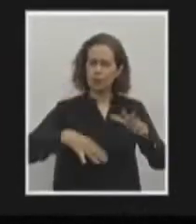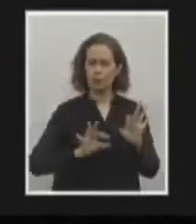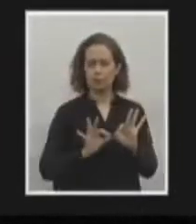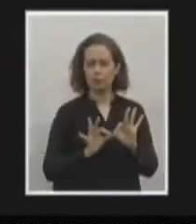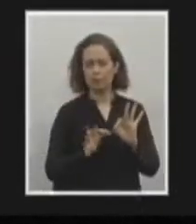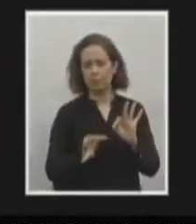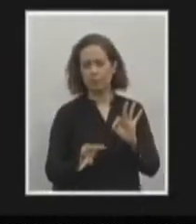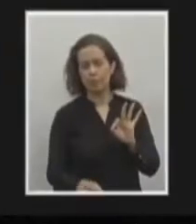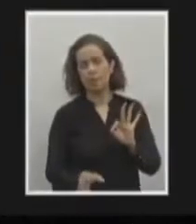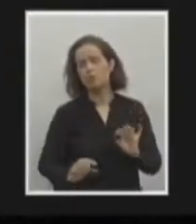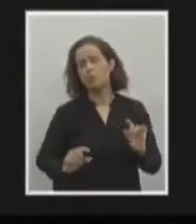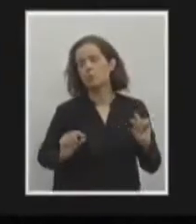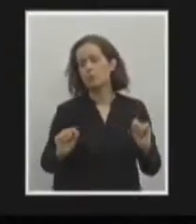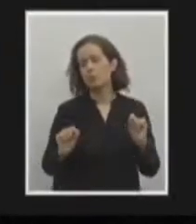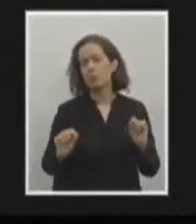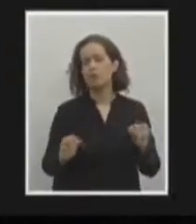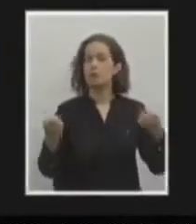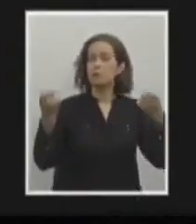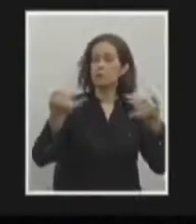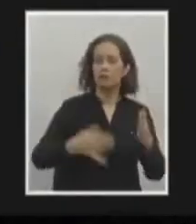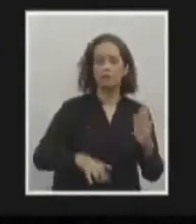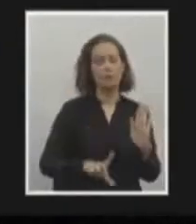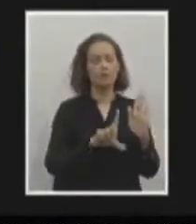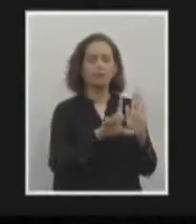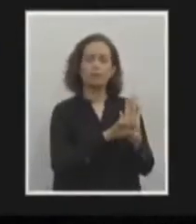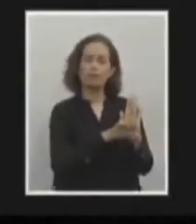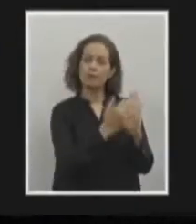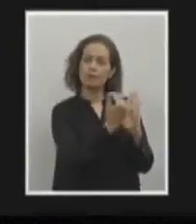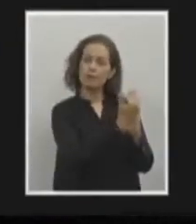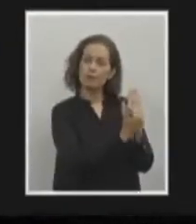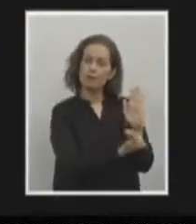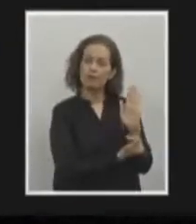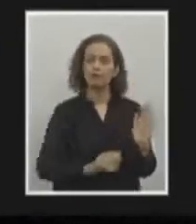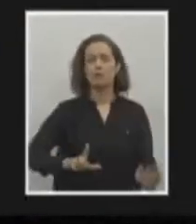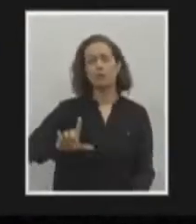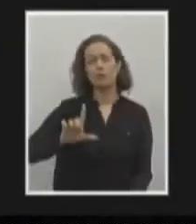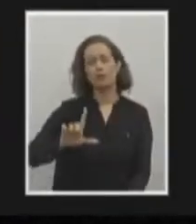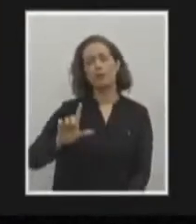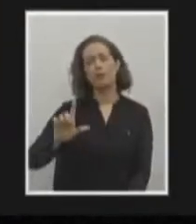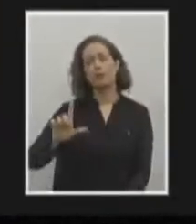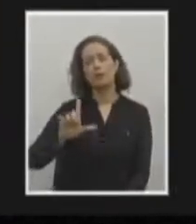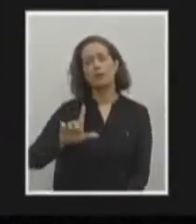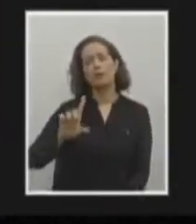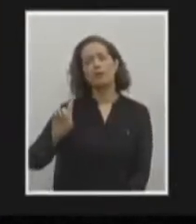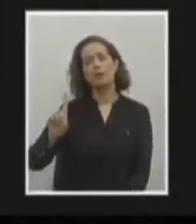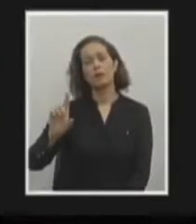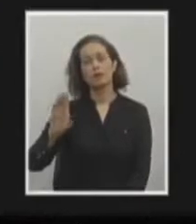a respeito da legislação, que desde a LDB 4024 de